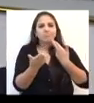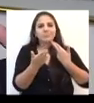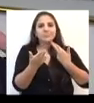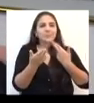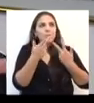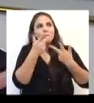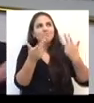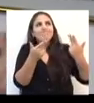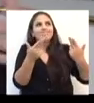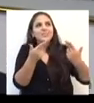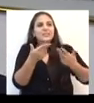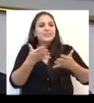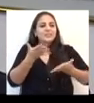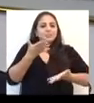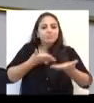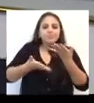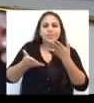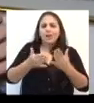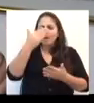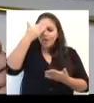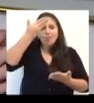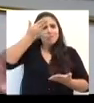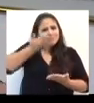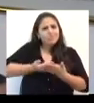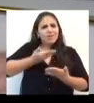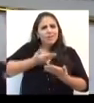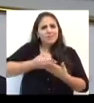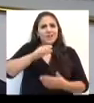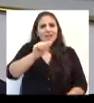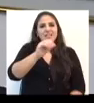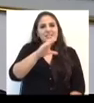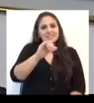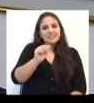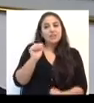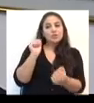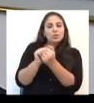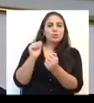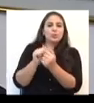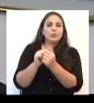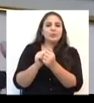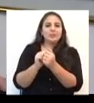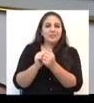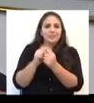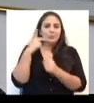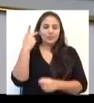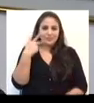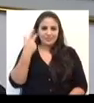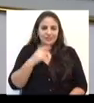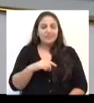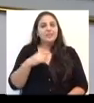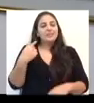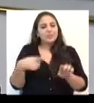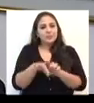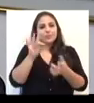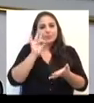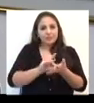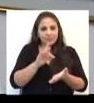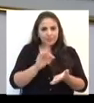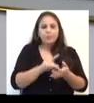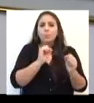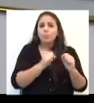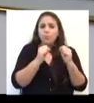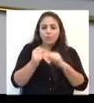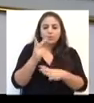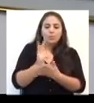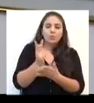congraçamento e de recíproca confiança da CISA para com os seus agentes políticos, para que eles efetivamente possam